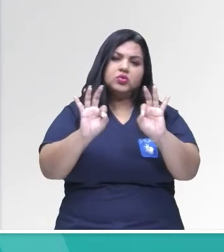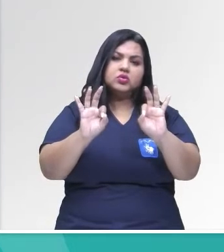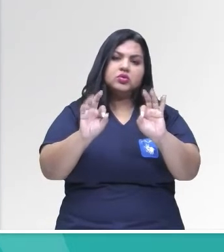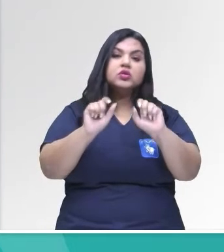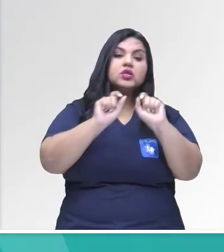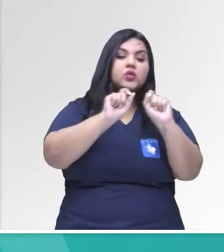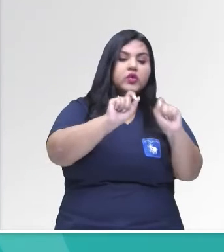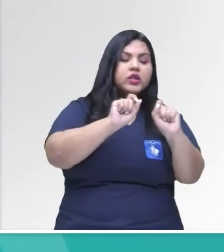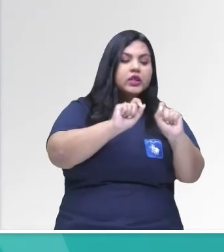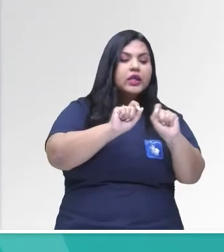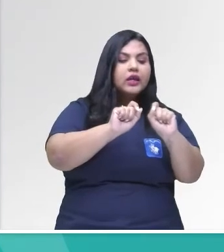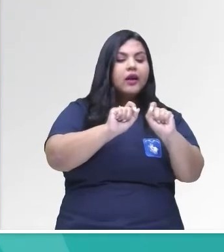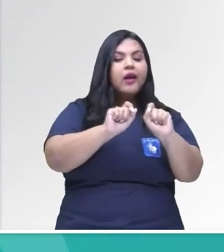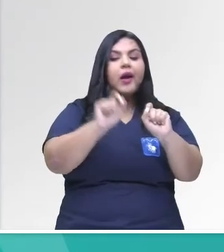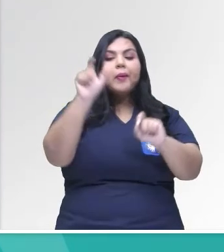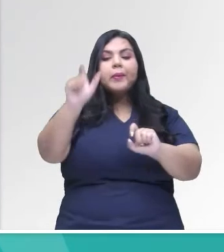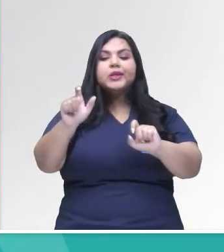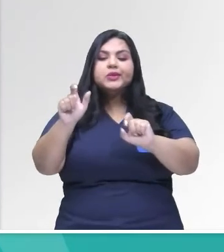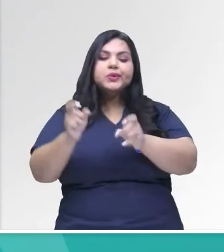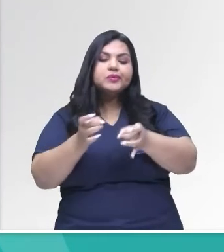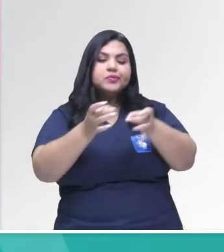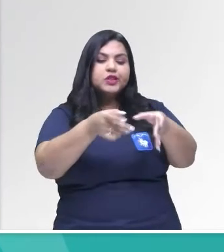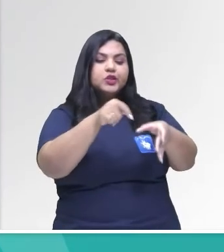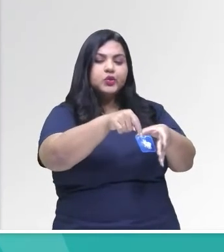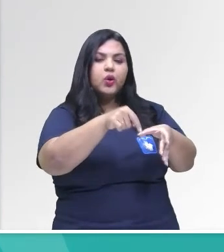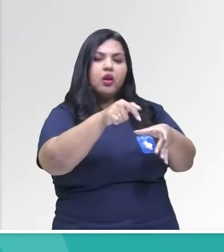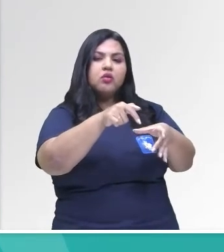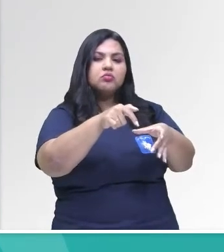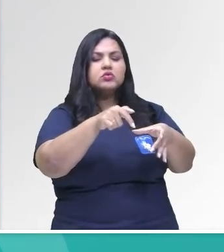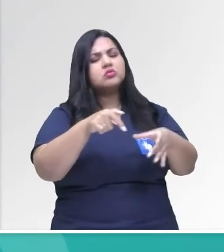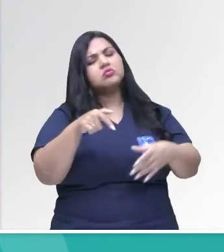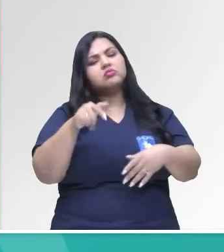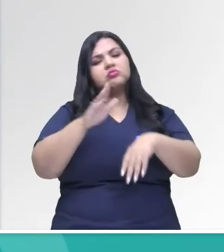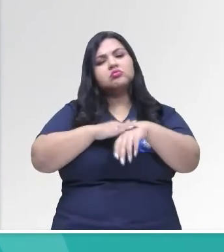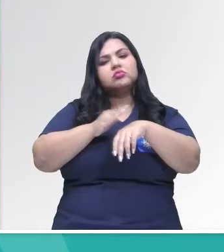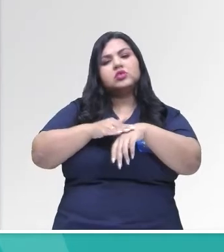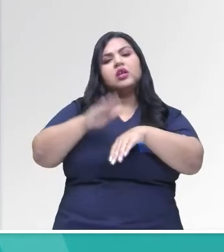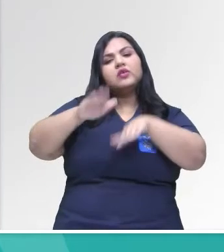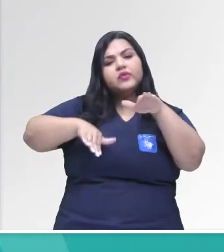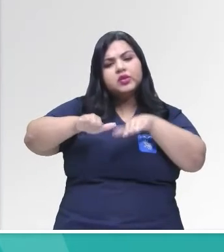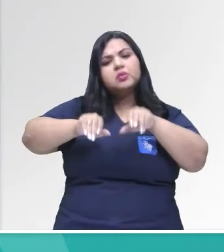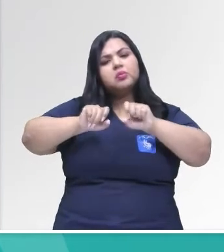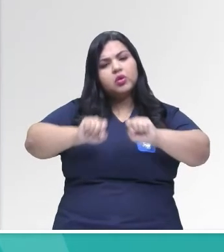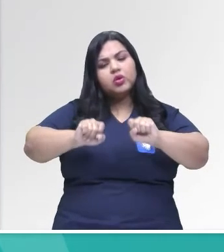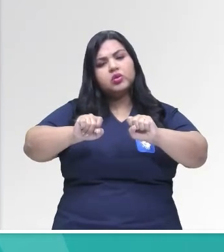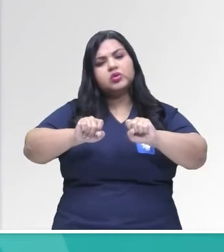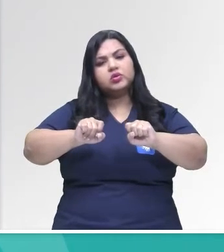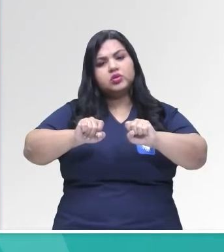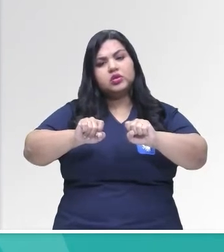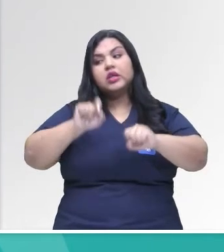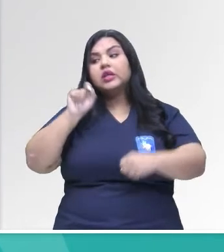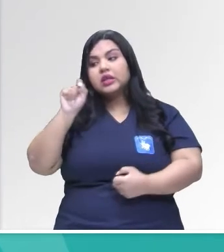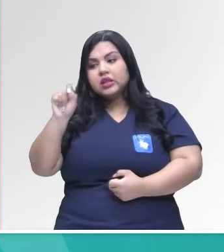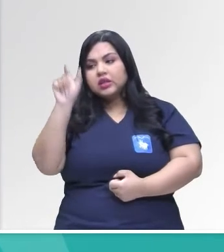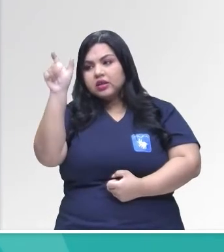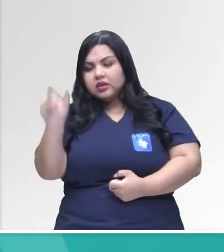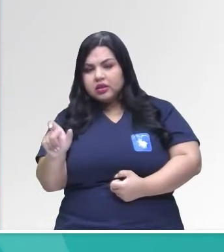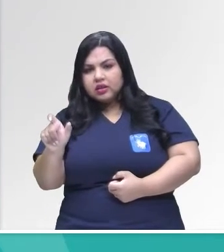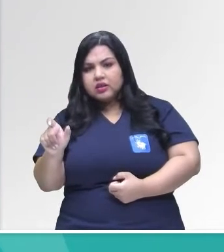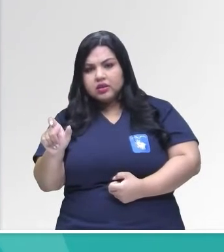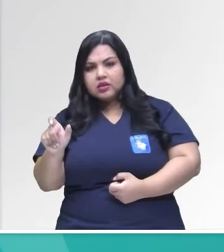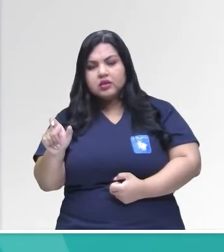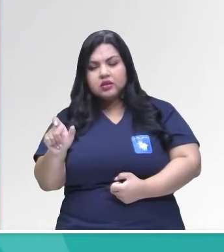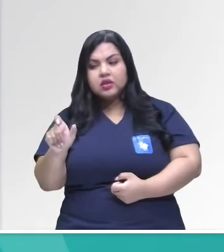quem deixou lá, no caso. Então, é bem opcional. Às vezes você pode dizer a